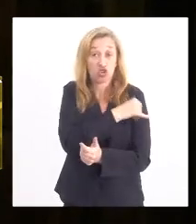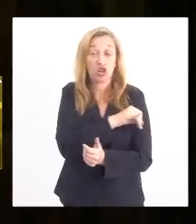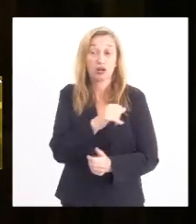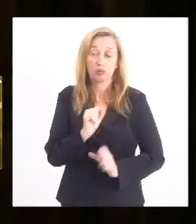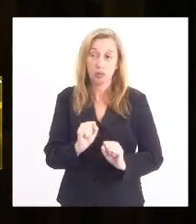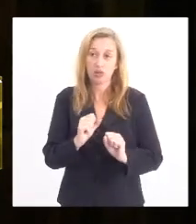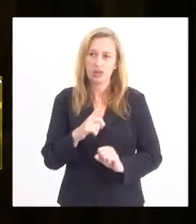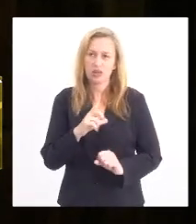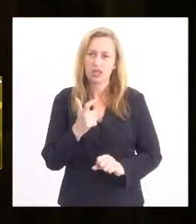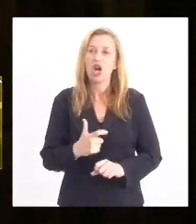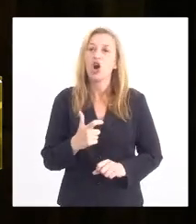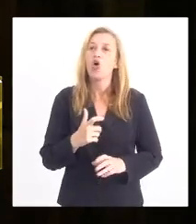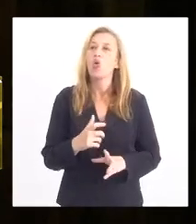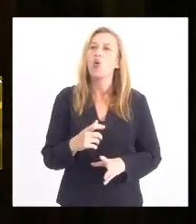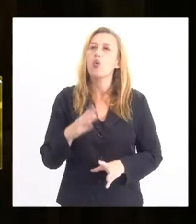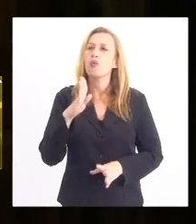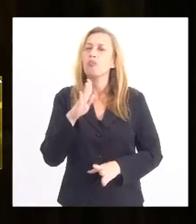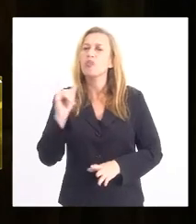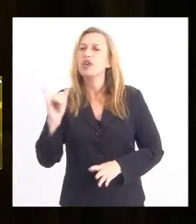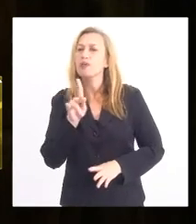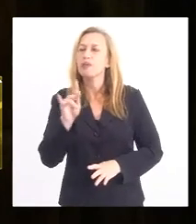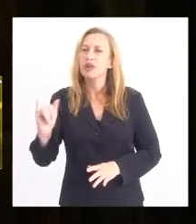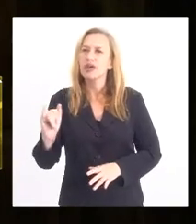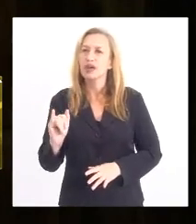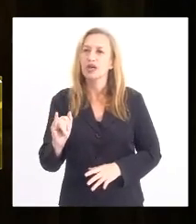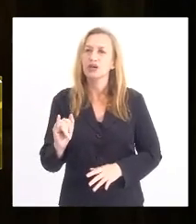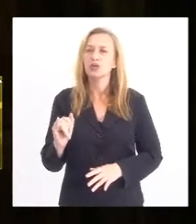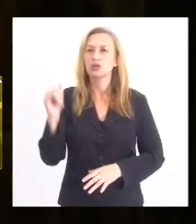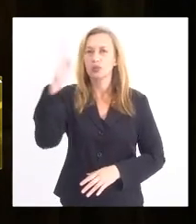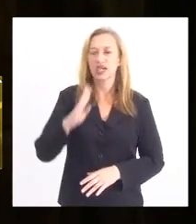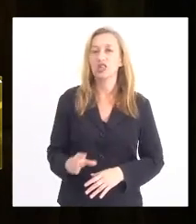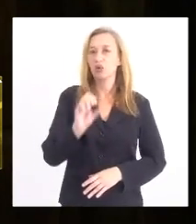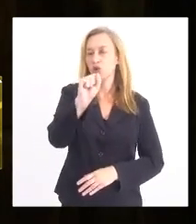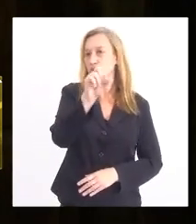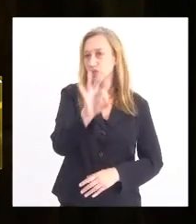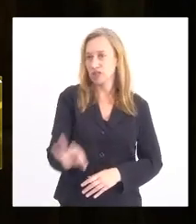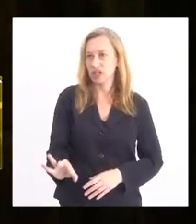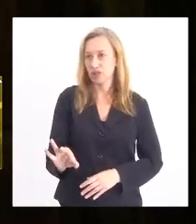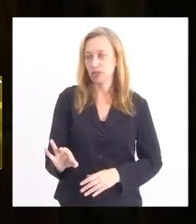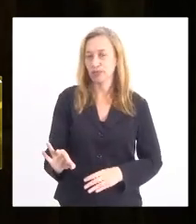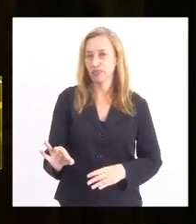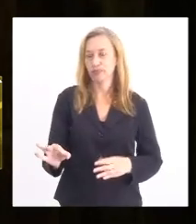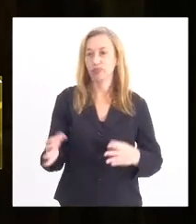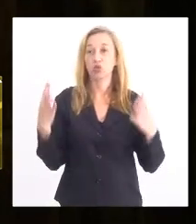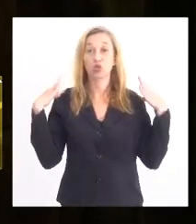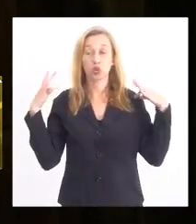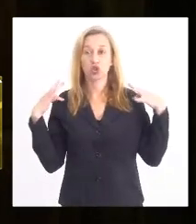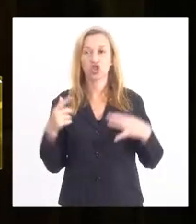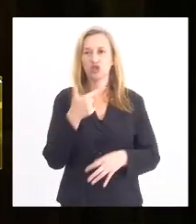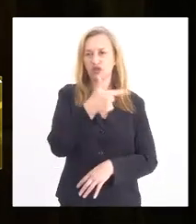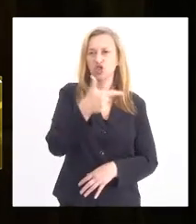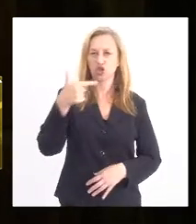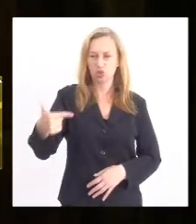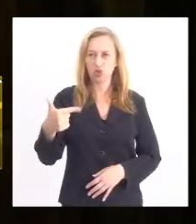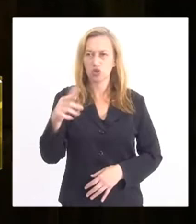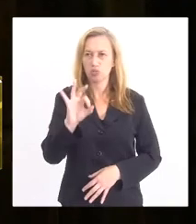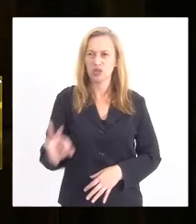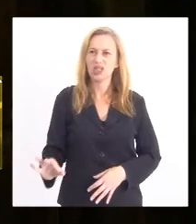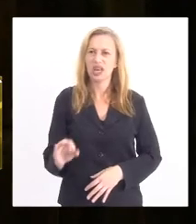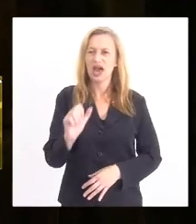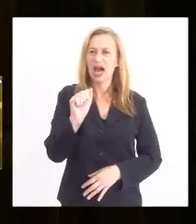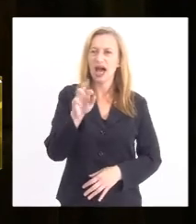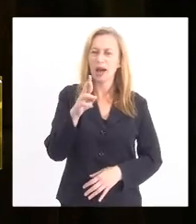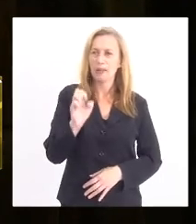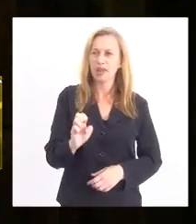o PIB do Brasil é apenas oito por centro com o turismo e vinte e dois por cento com água negócio